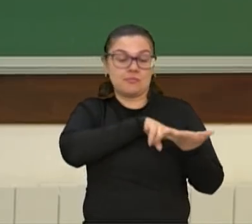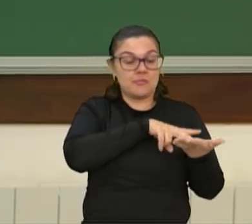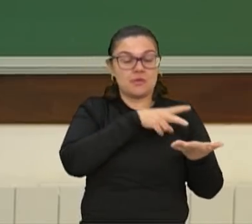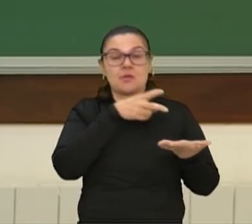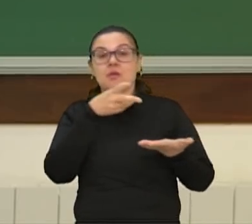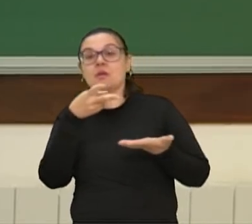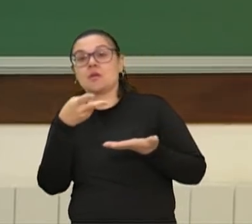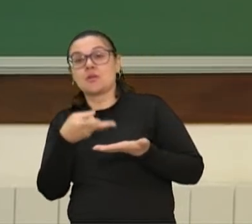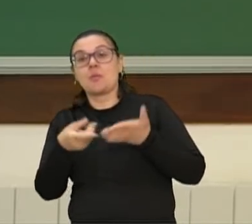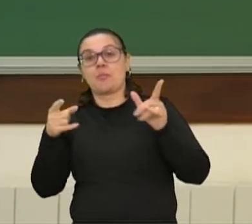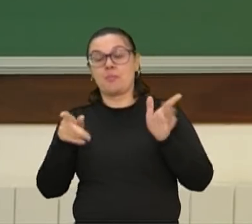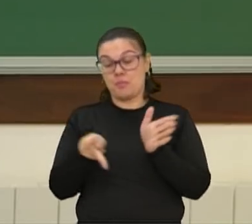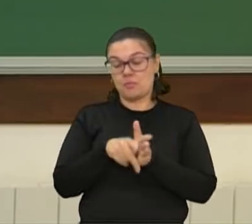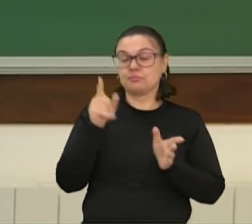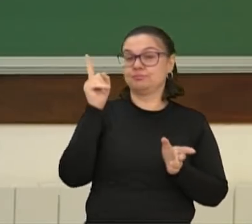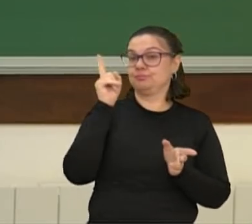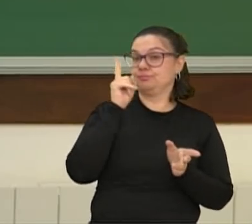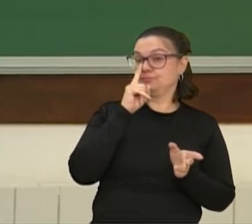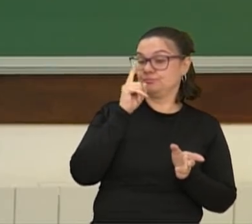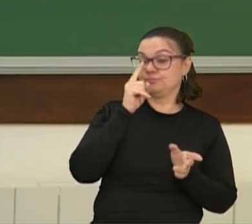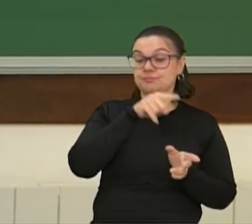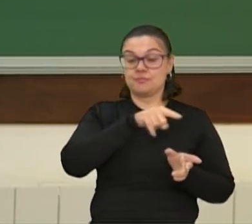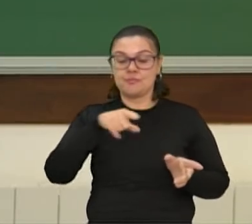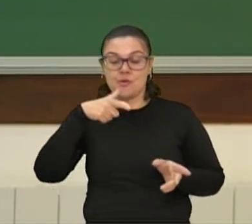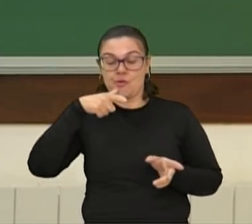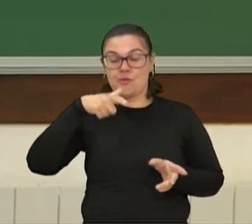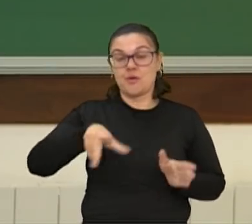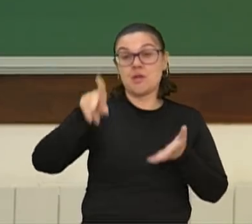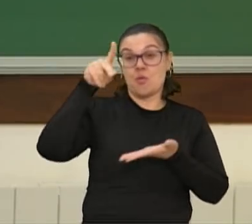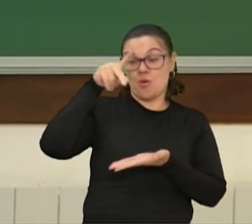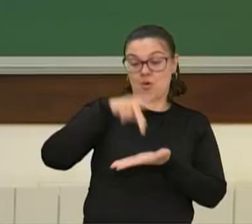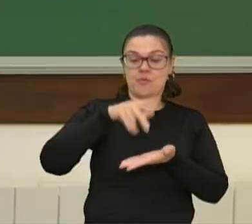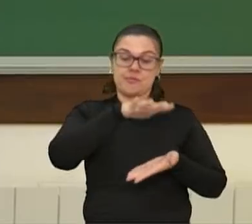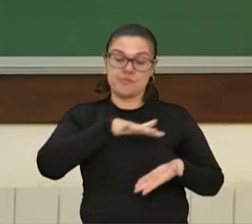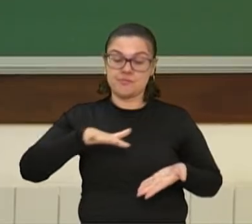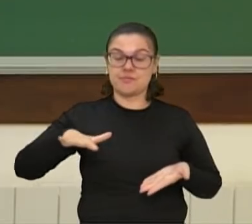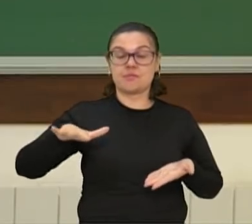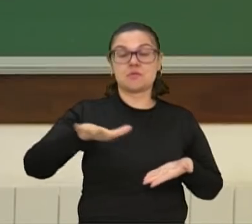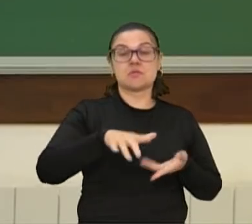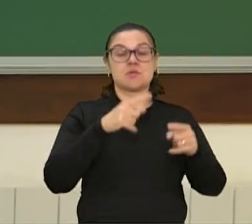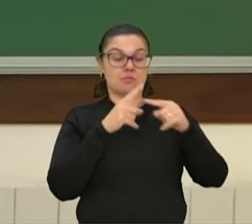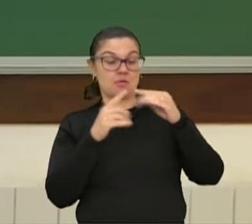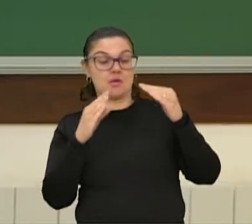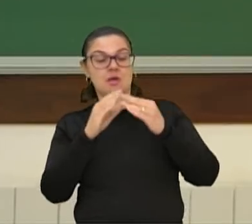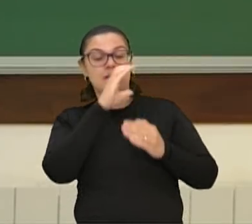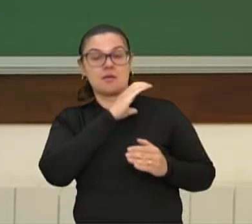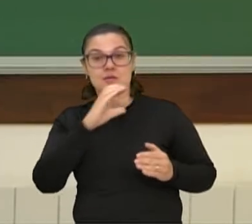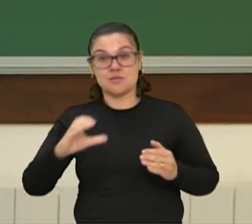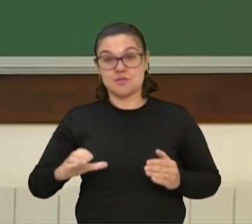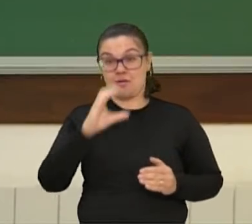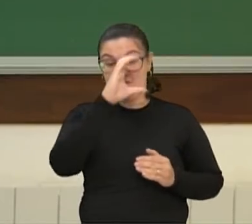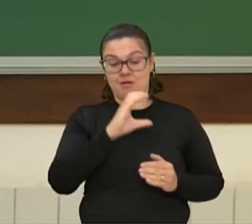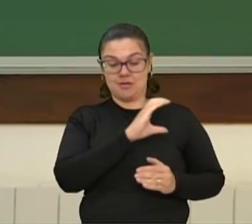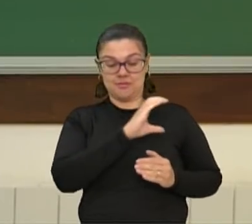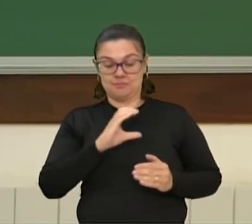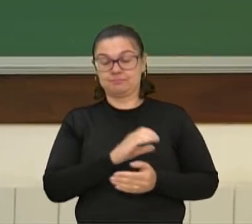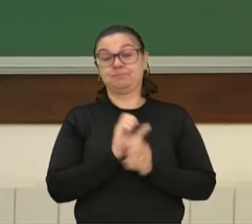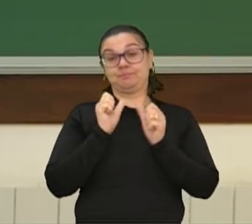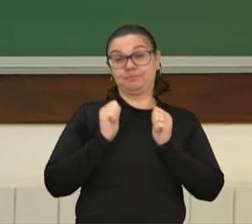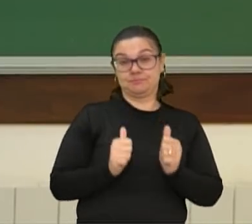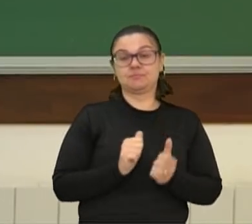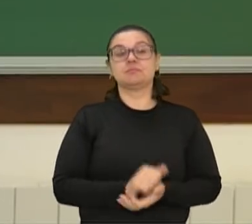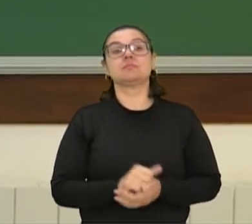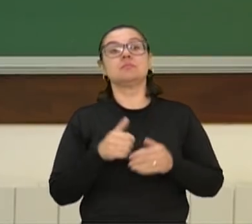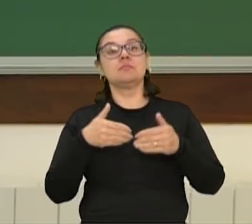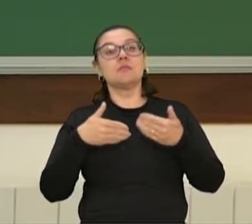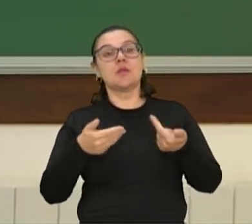para o latim, que era então a língua oficial da igreja, para os textos da igreja. E